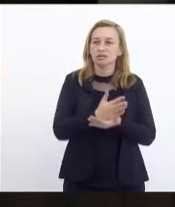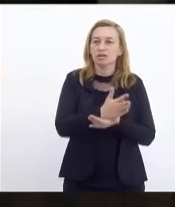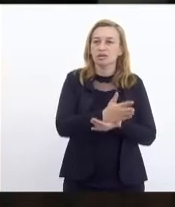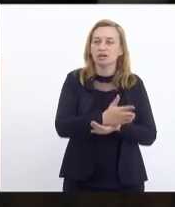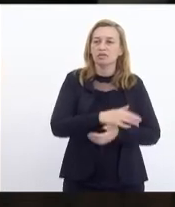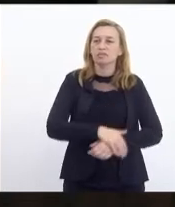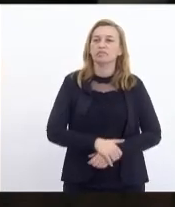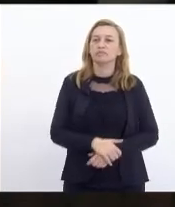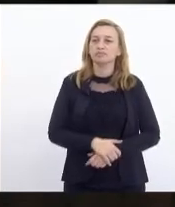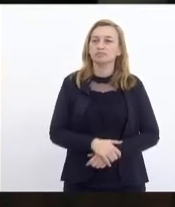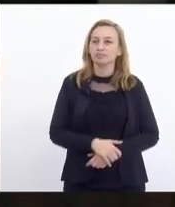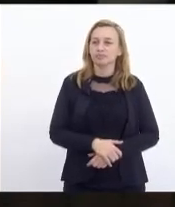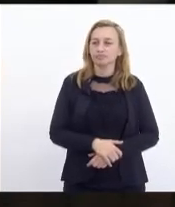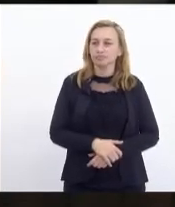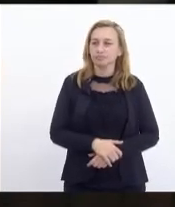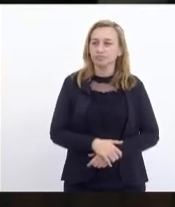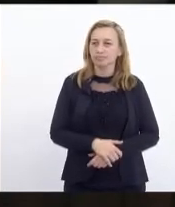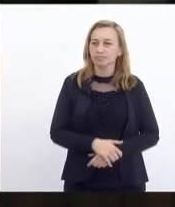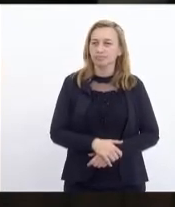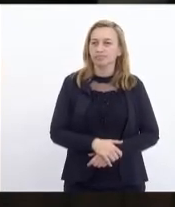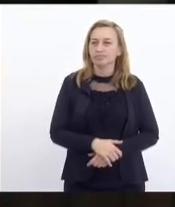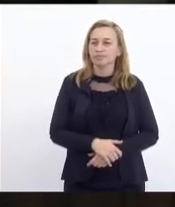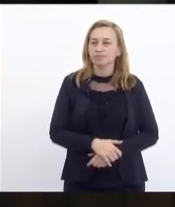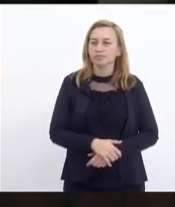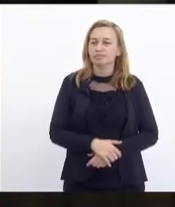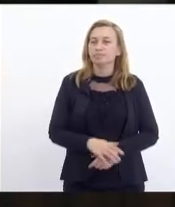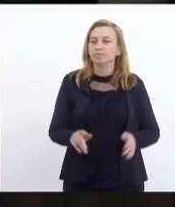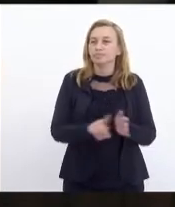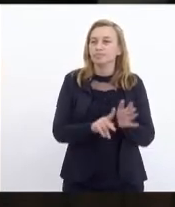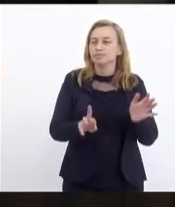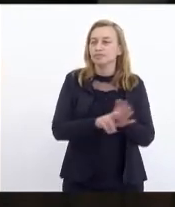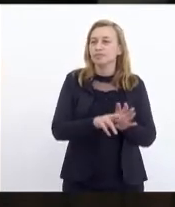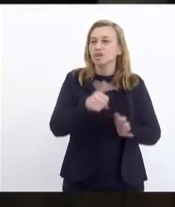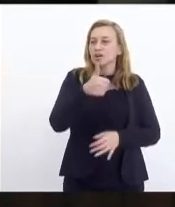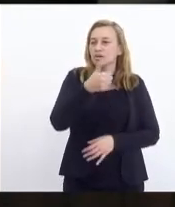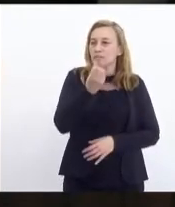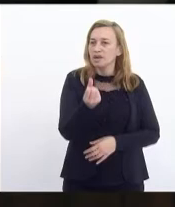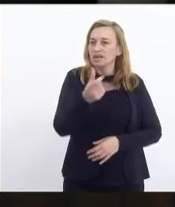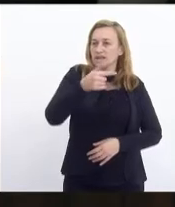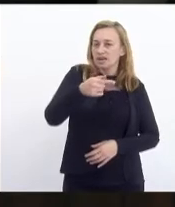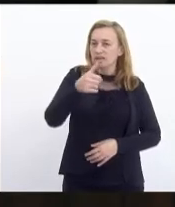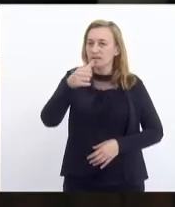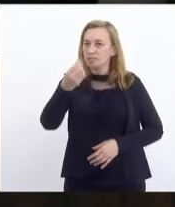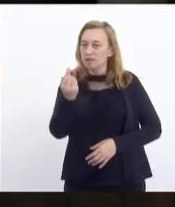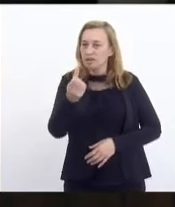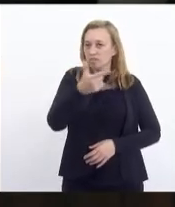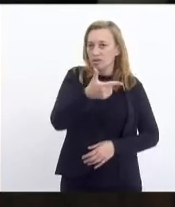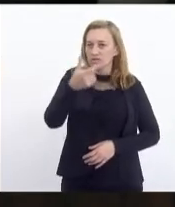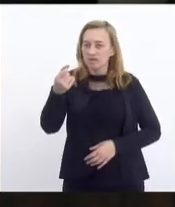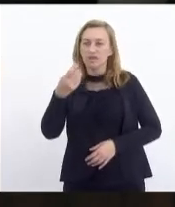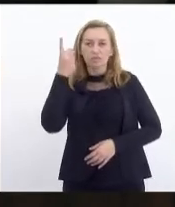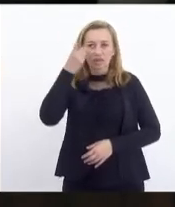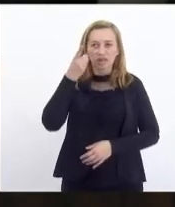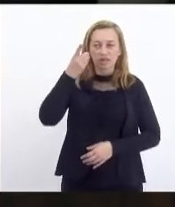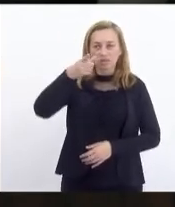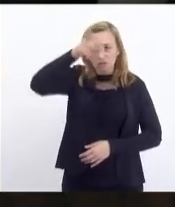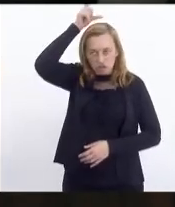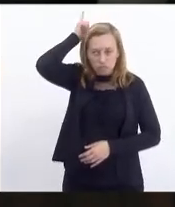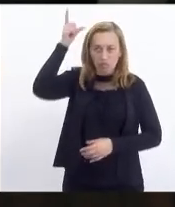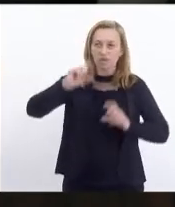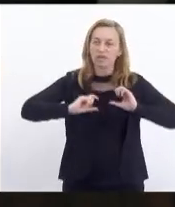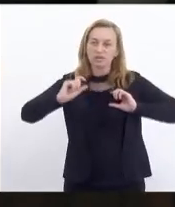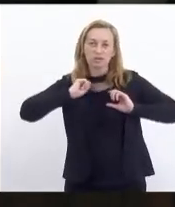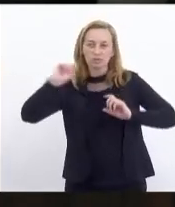estão. Aprovado, vai a promulgação. Projeto de resolução 676-2021, de autoria do deputado Luiz Paulo, concede a medalha